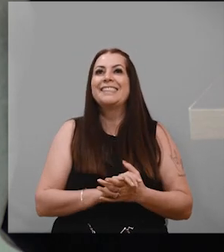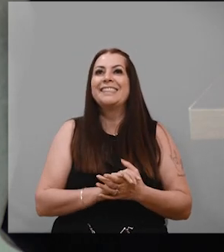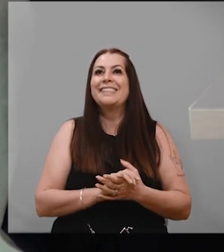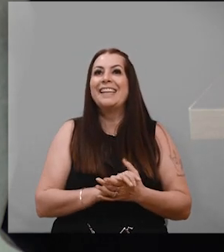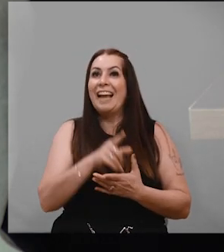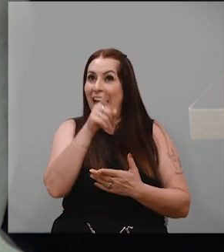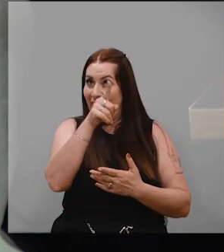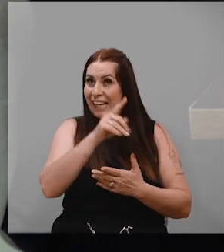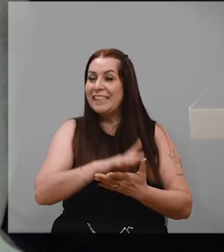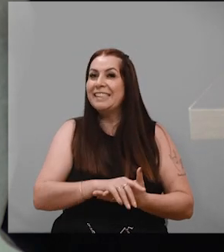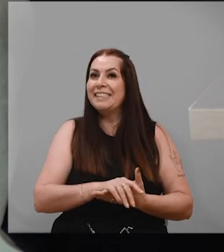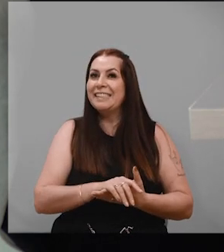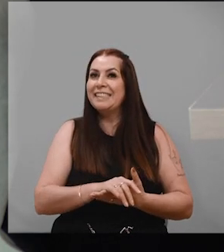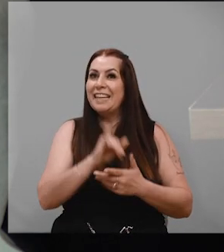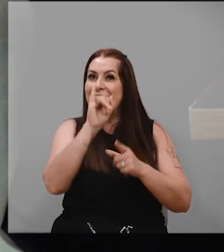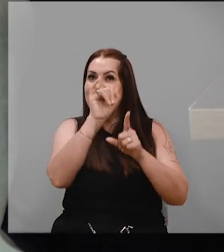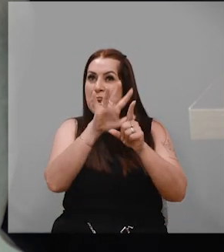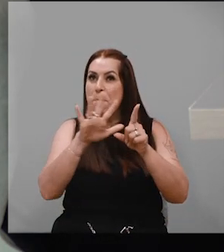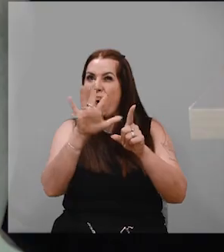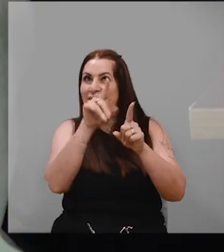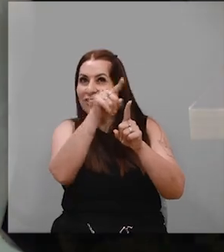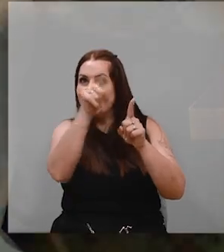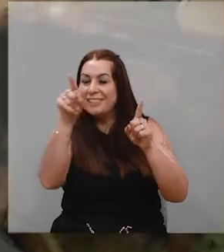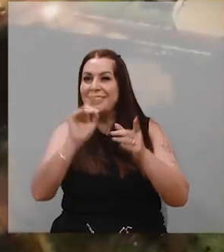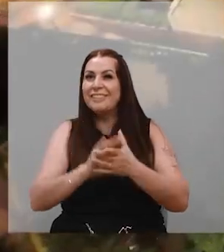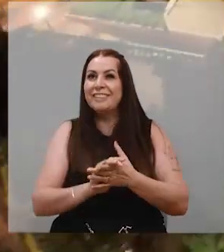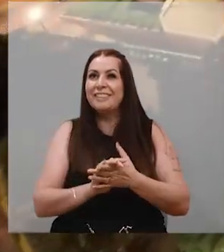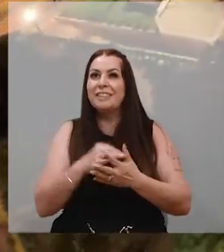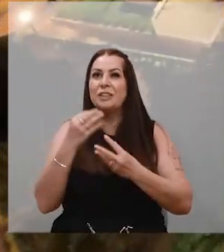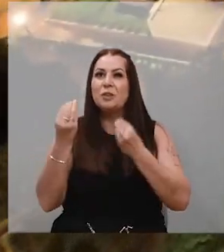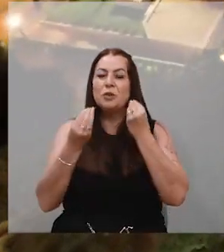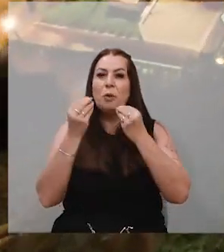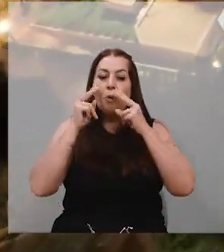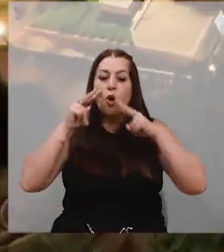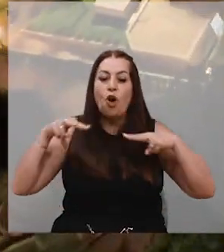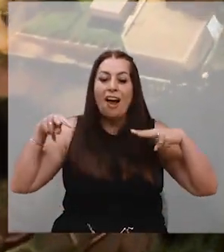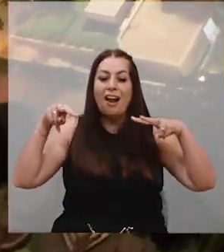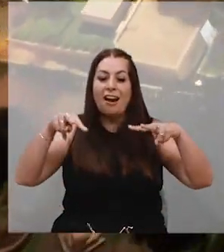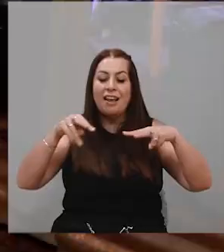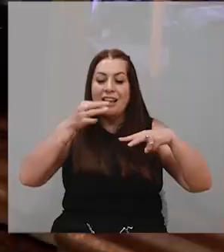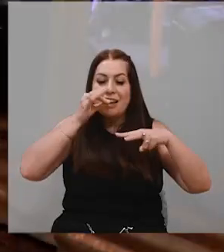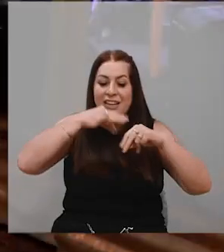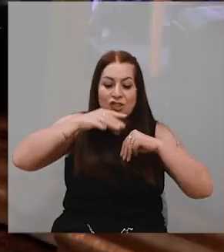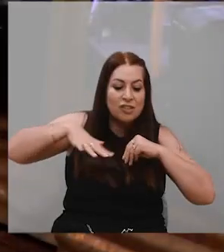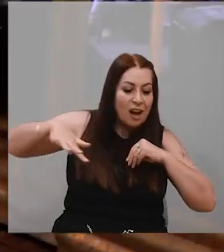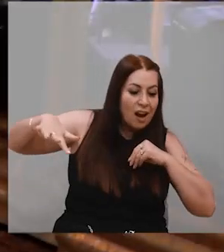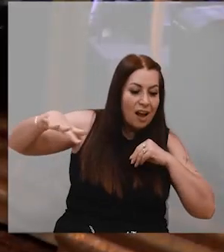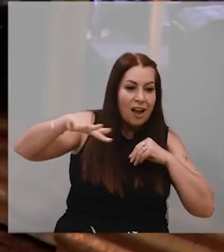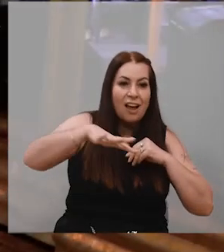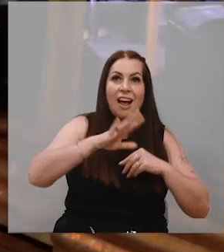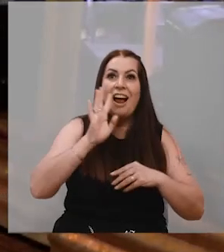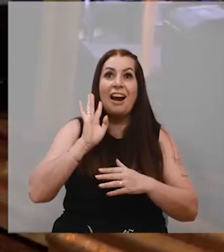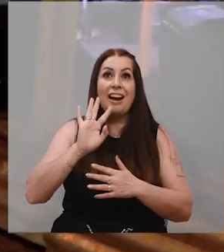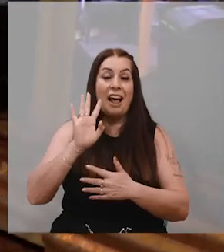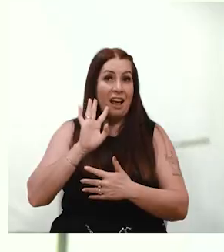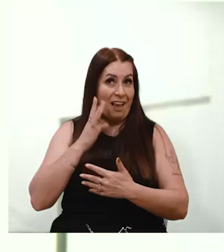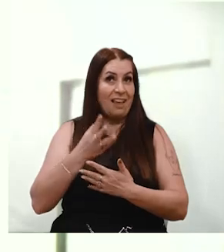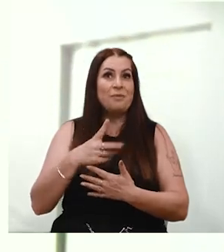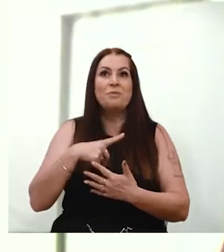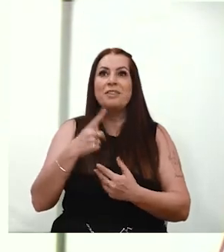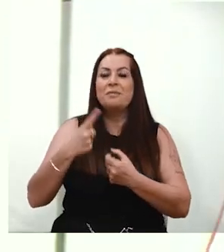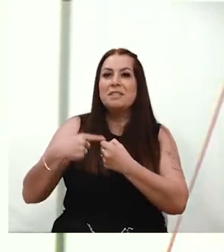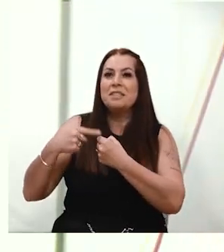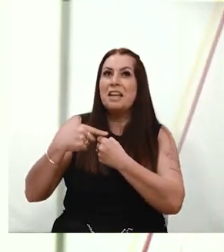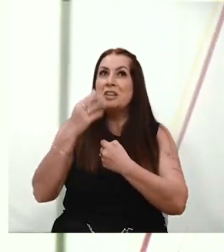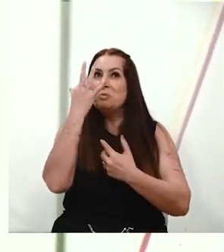Tem inclusive imagens, né? Como que é olhar Caxias de cima, Carol? É muito legal, porque a gente tem uma cidade muito